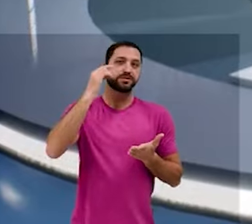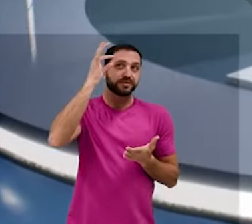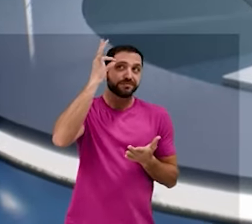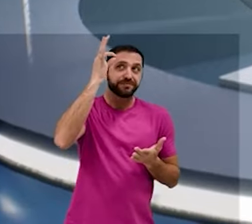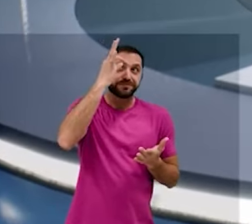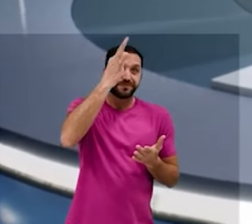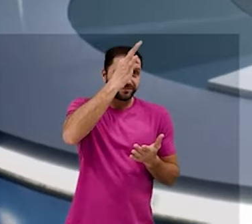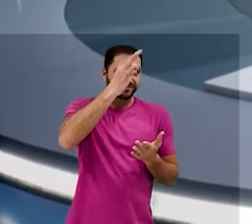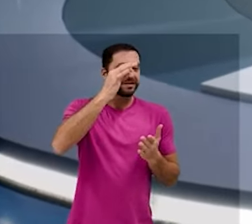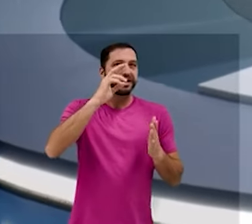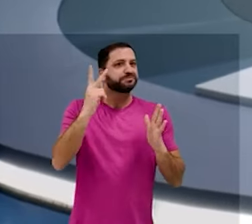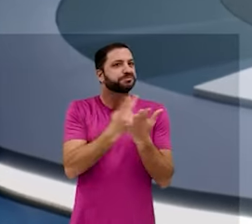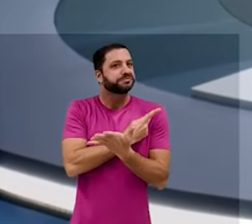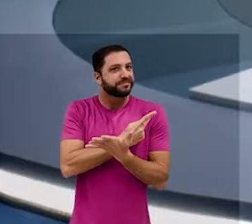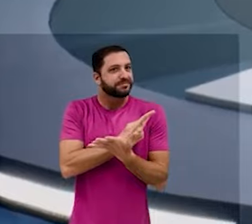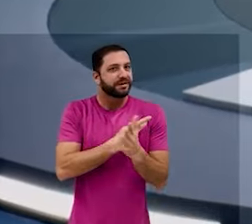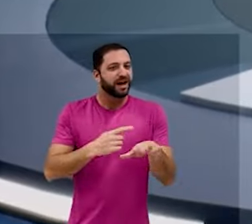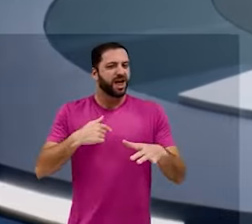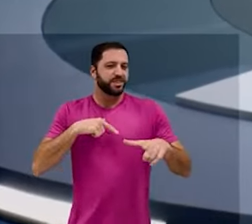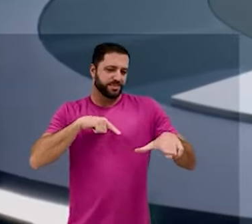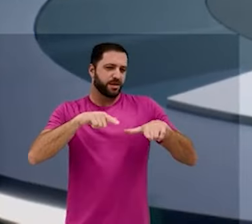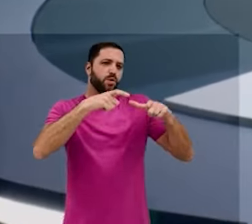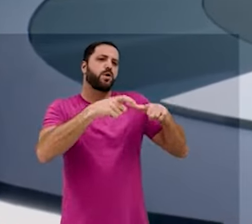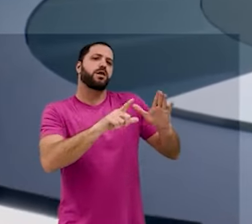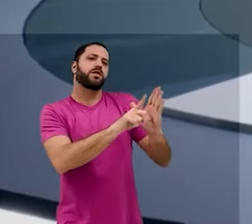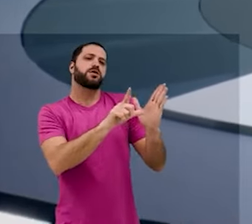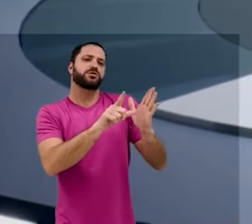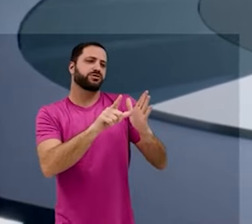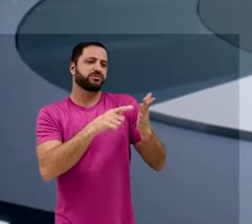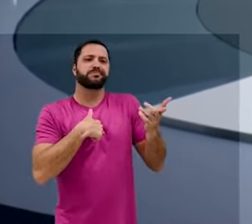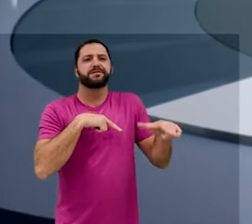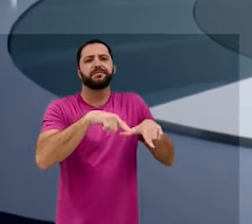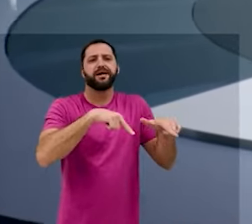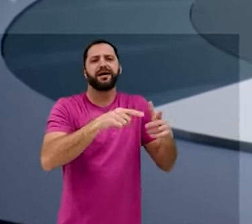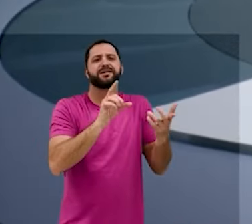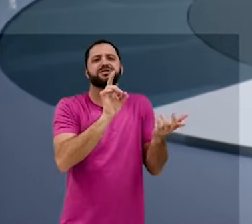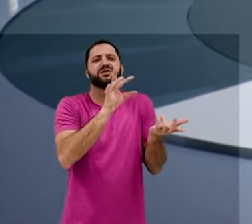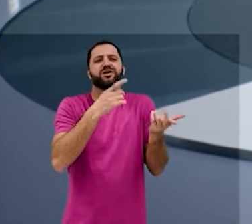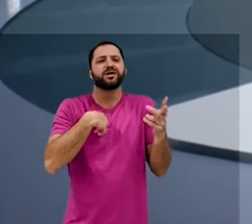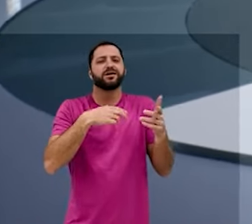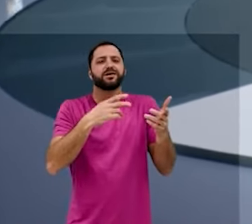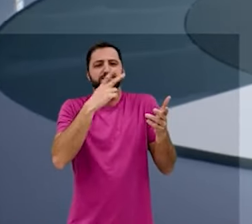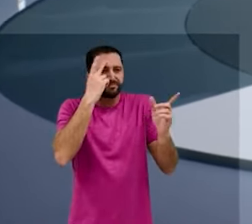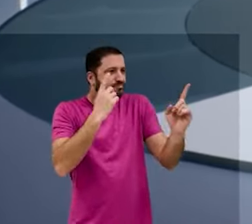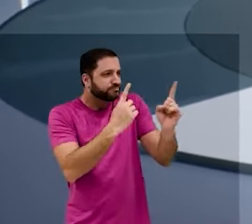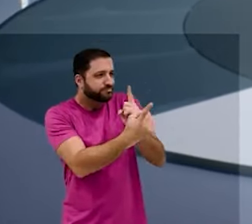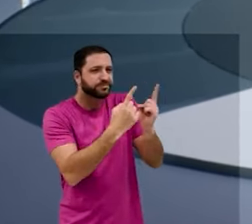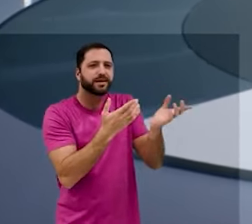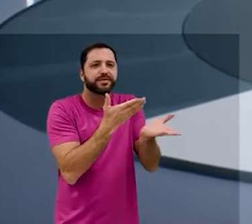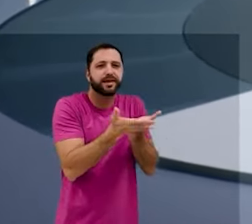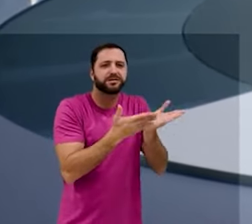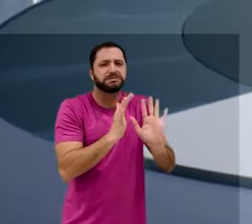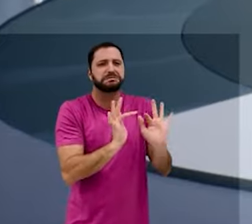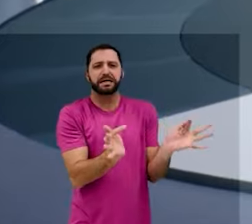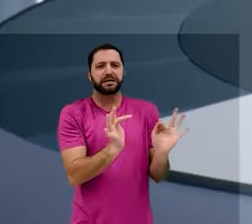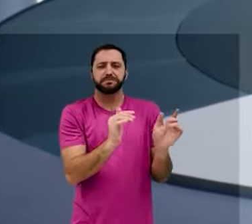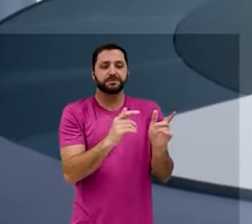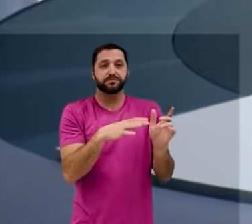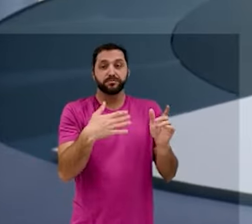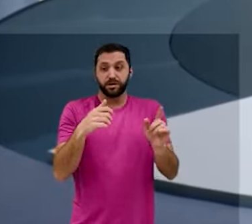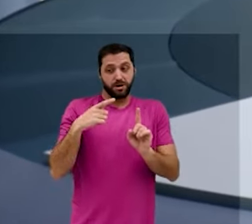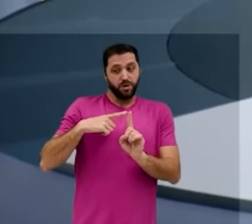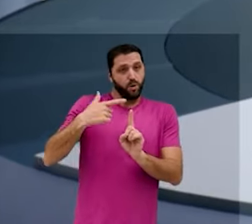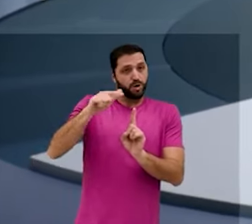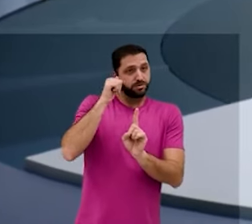na verdade, por acaso. Então, eu estava trabalhando numa clínica de estética, como recepcionista, vendendo pacote. E a moça que